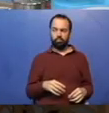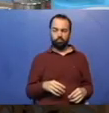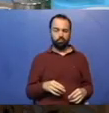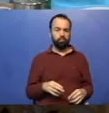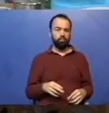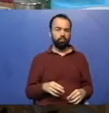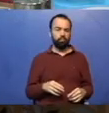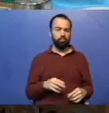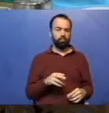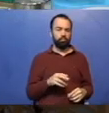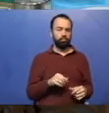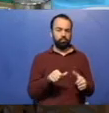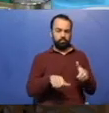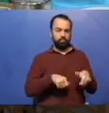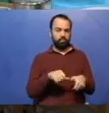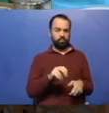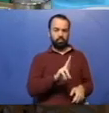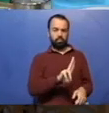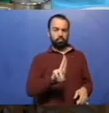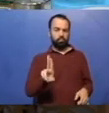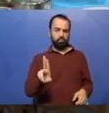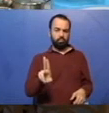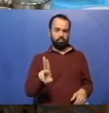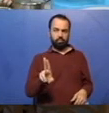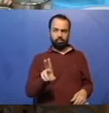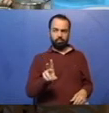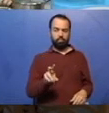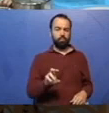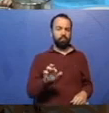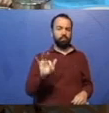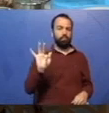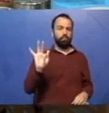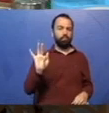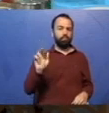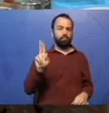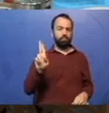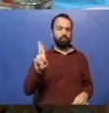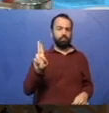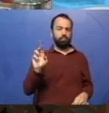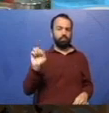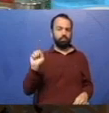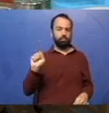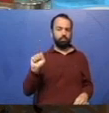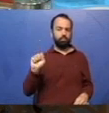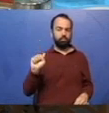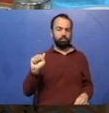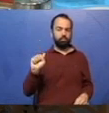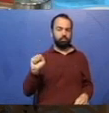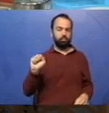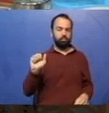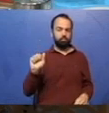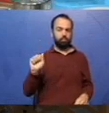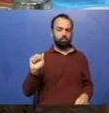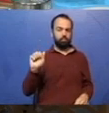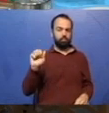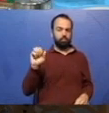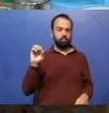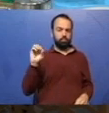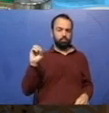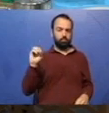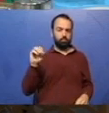Tá? Nesta situação, nós dizemos que aconteceu uma